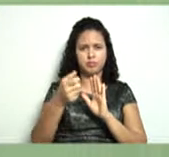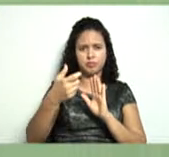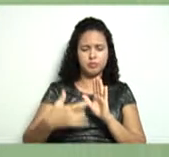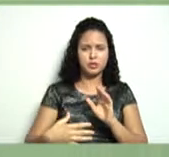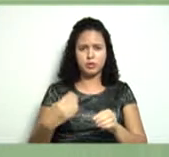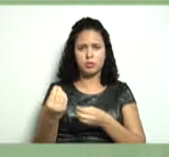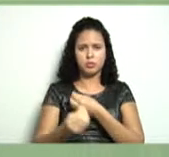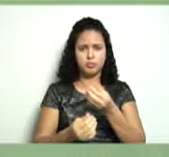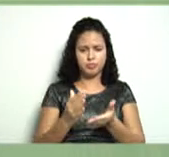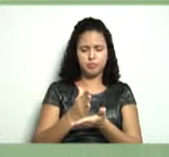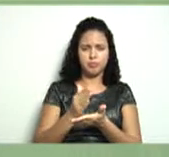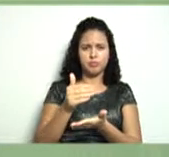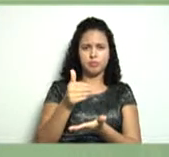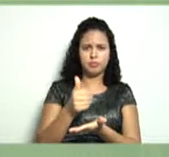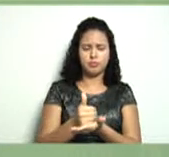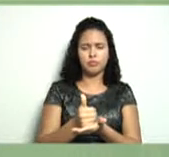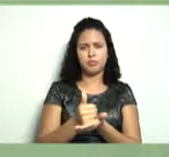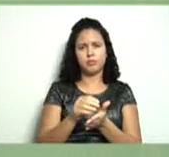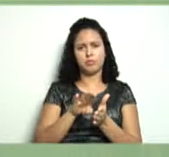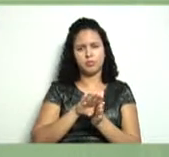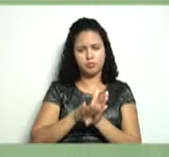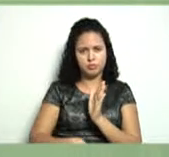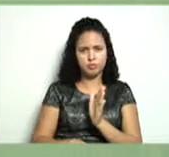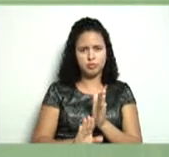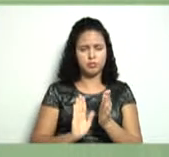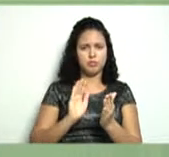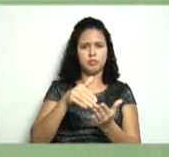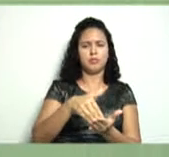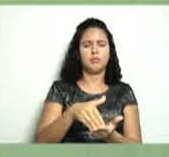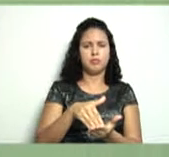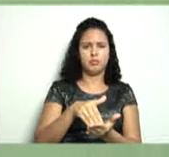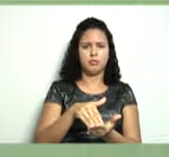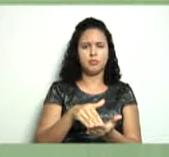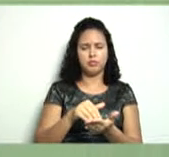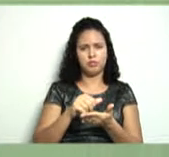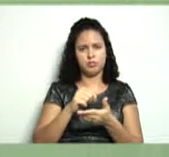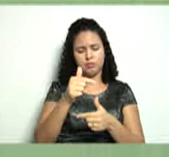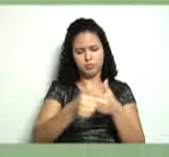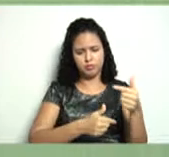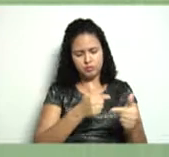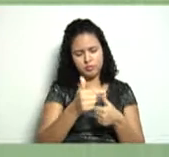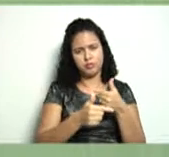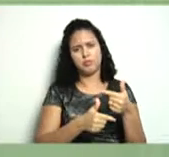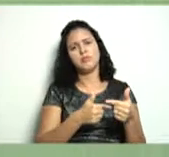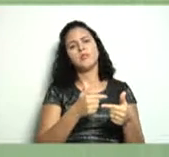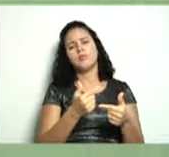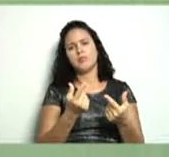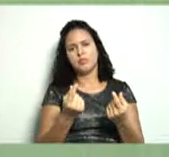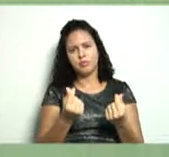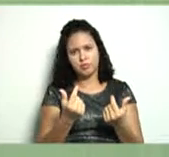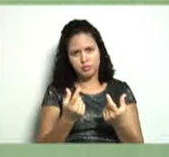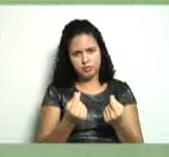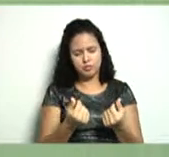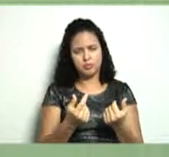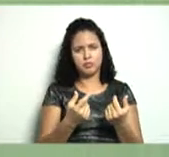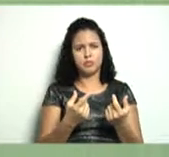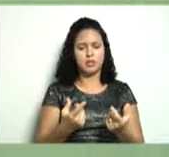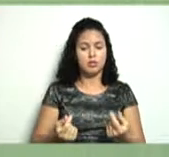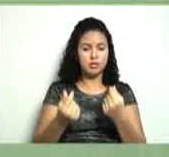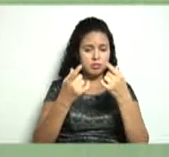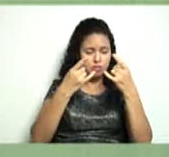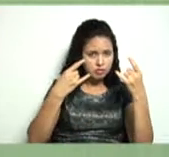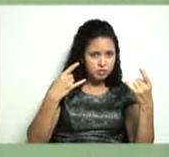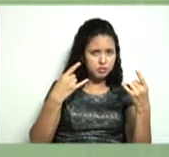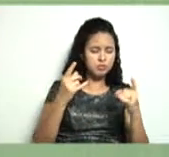a divisão das sobras ao final do exercício financeiro. Como que é o capital social